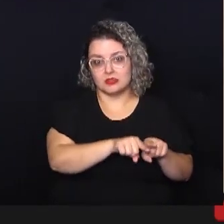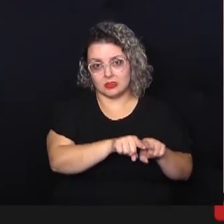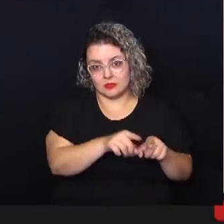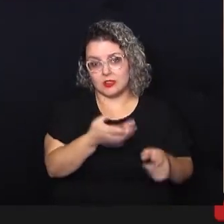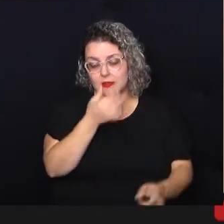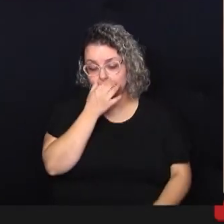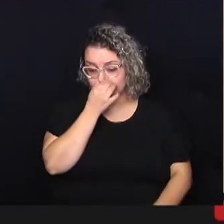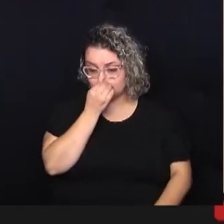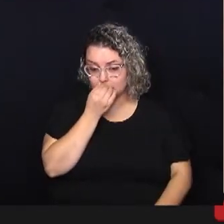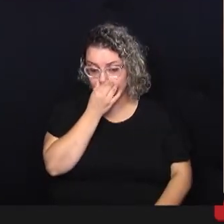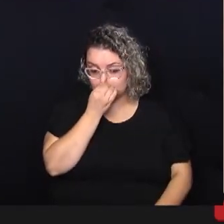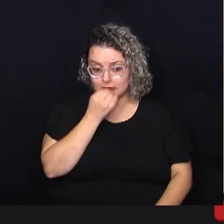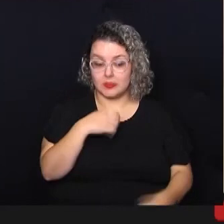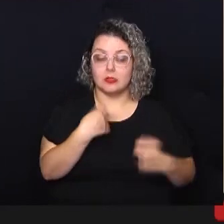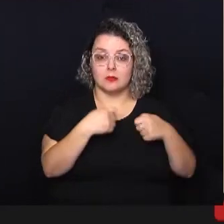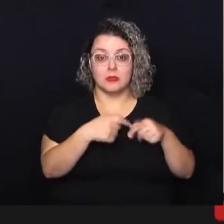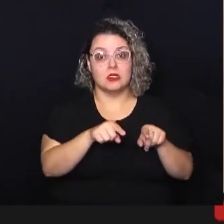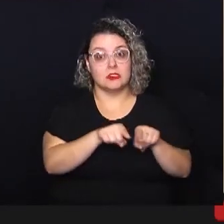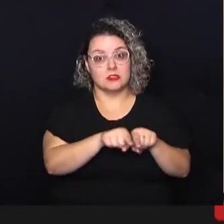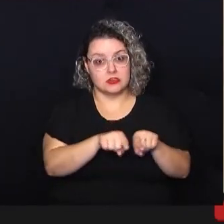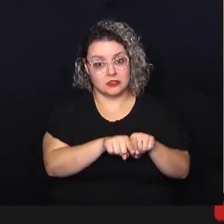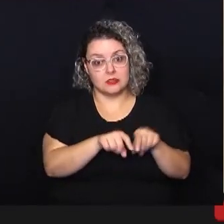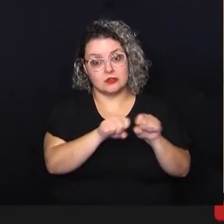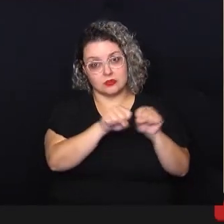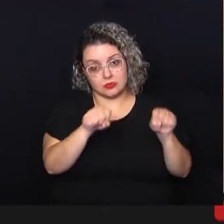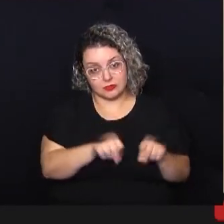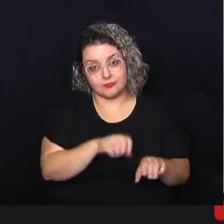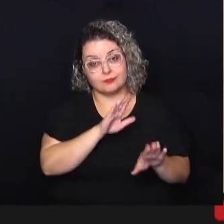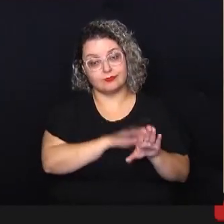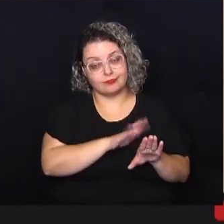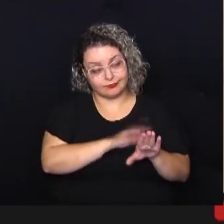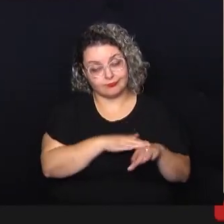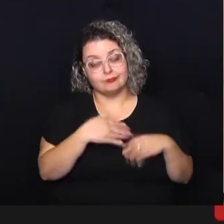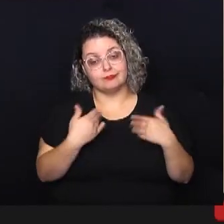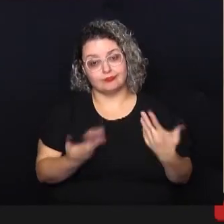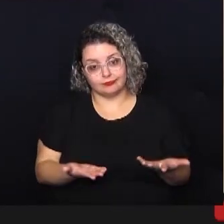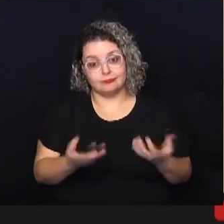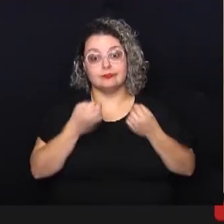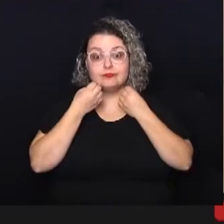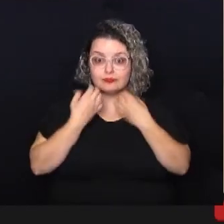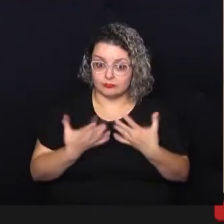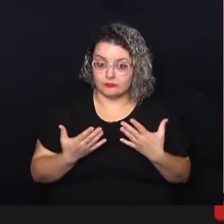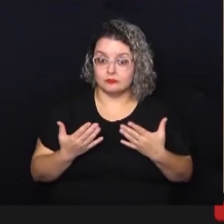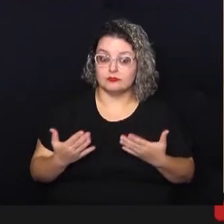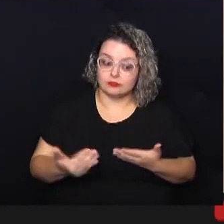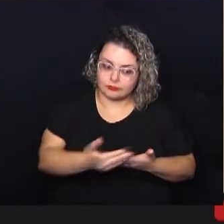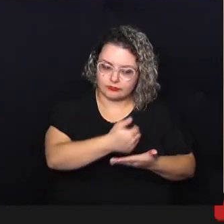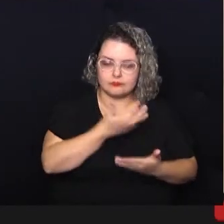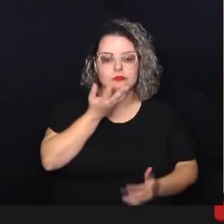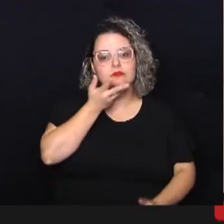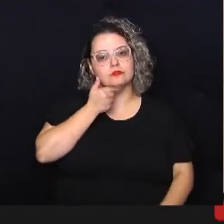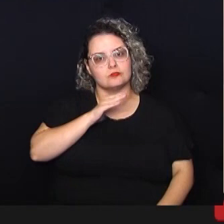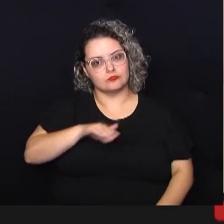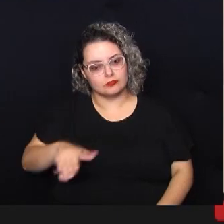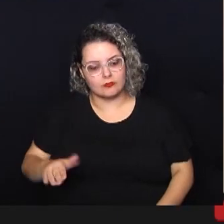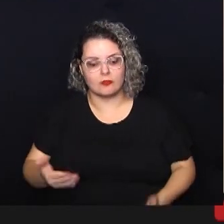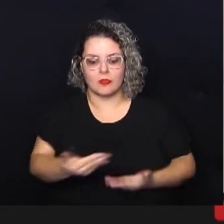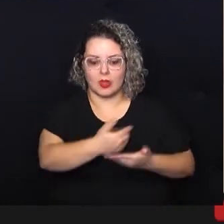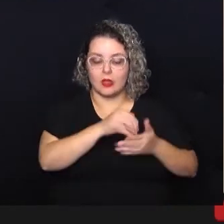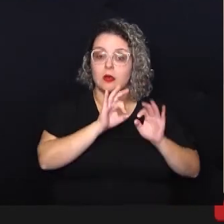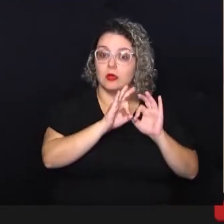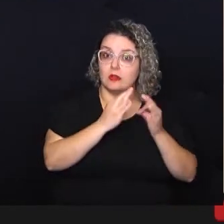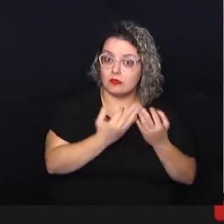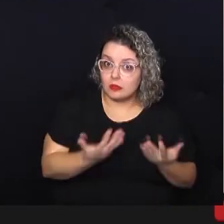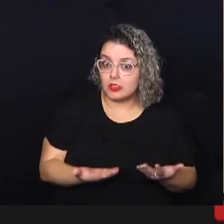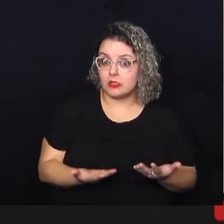Então, assim, a gente precisa também de um sistema que funcione, né? Que funcione bem, que ampare essas crianças, que ampare essas famílias, né? A